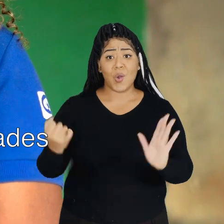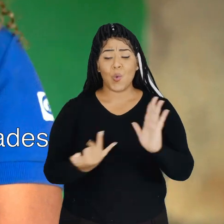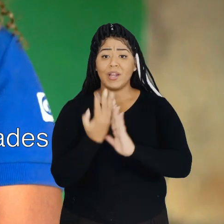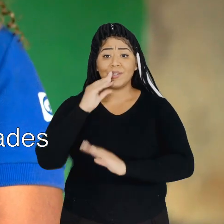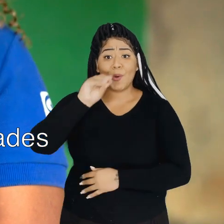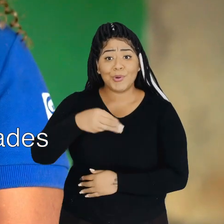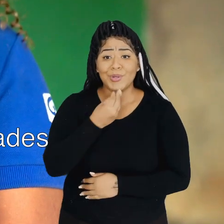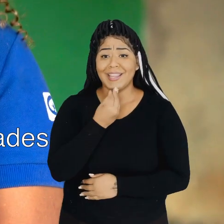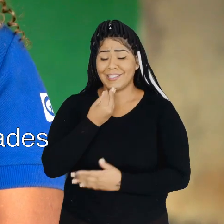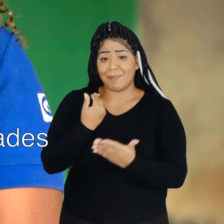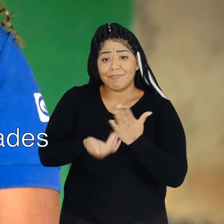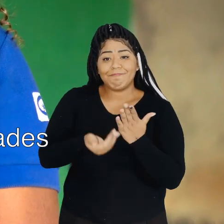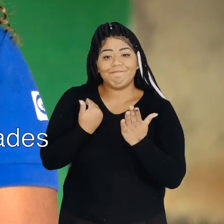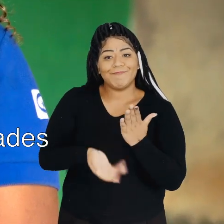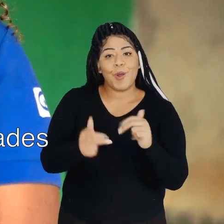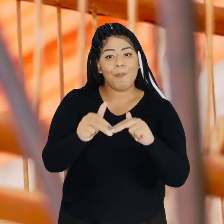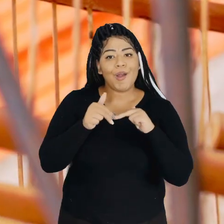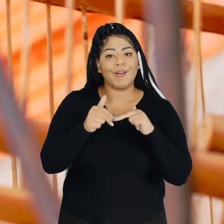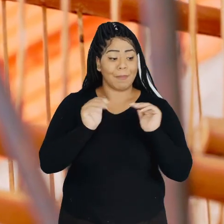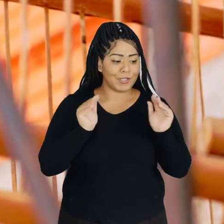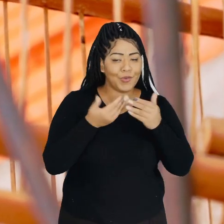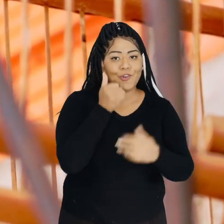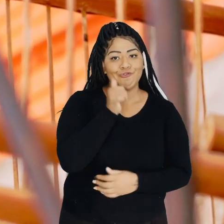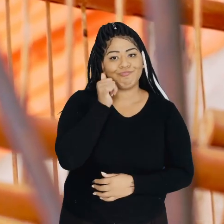as oportunidades de desenvolvimento da menina.